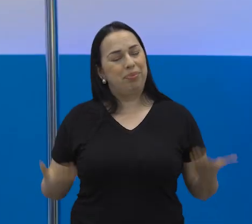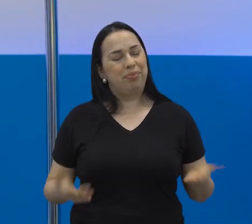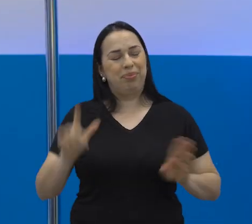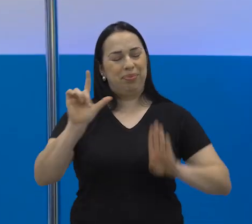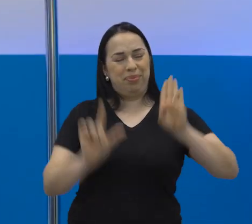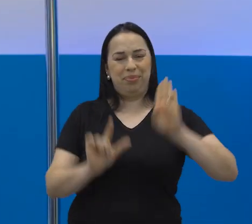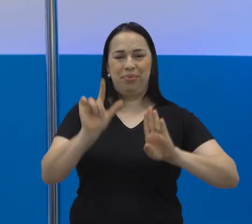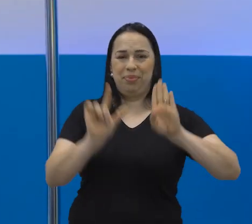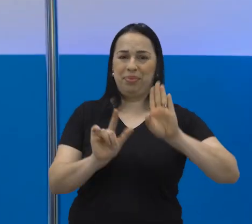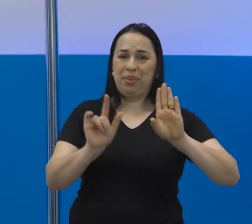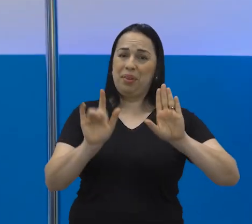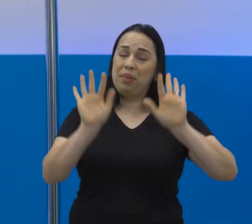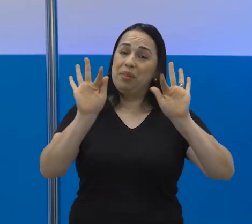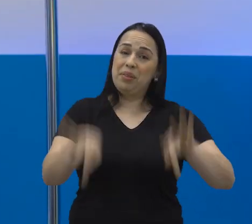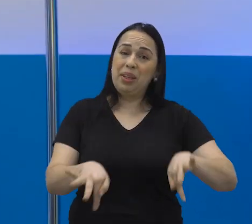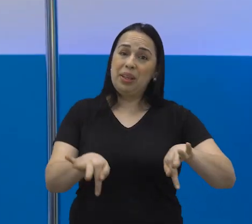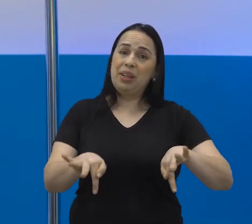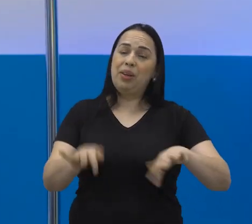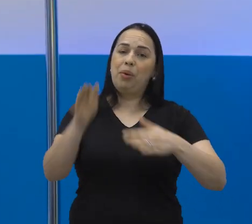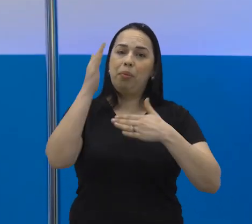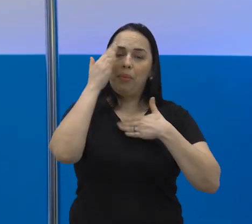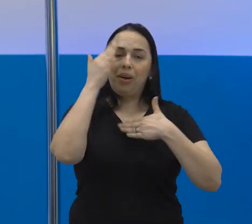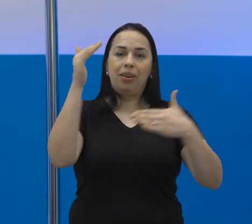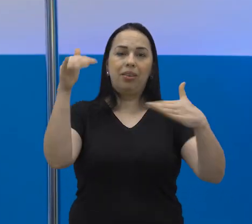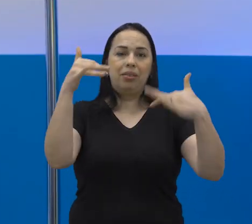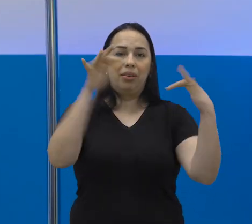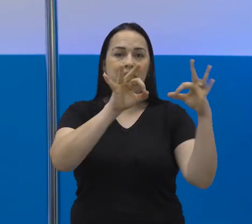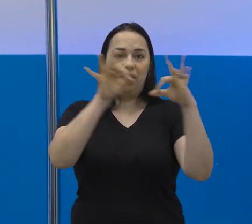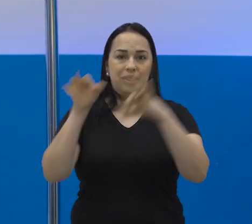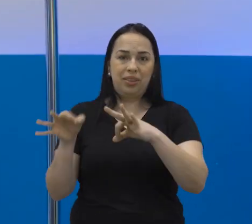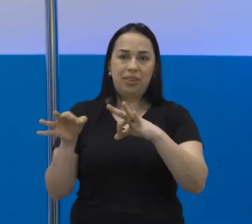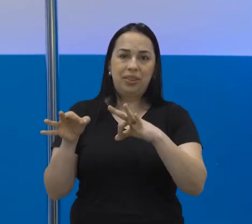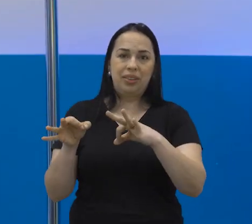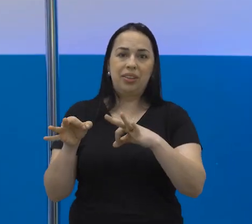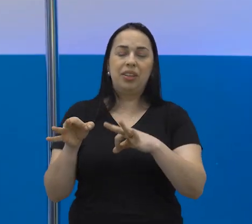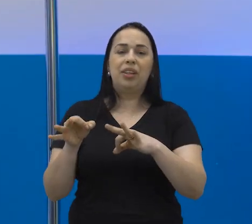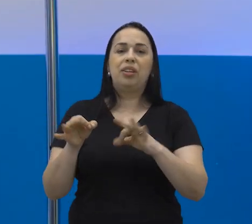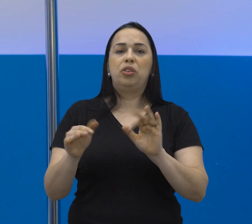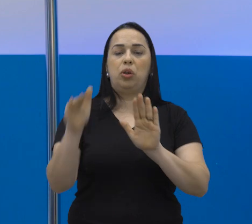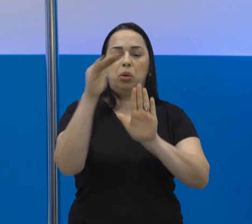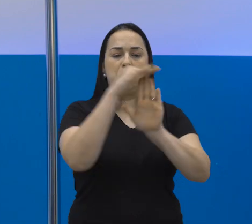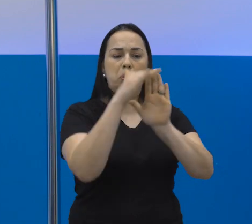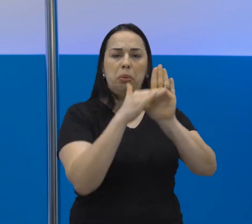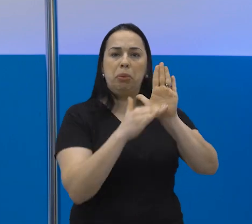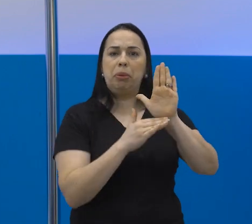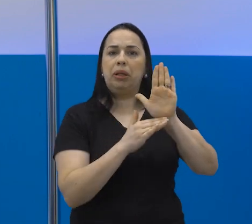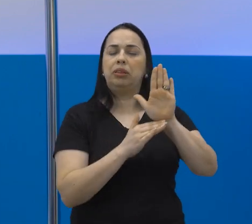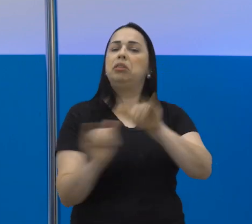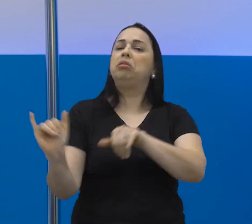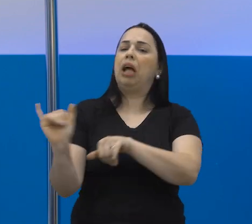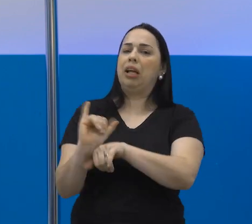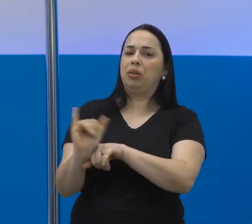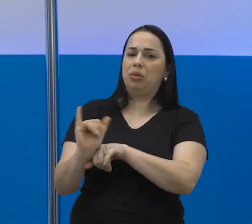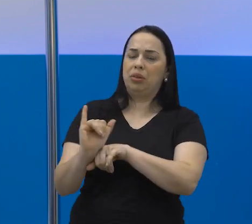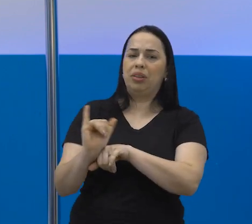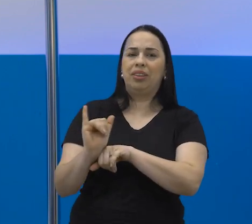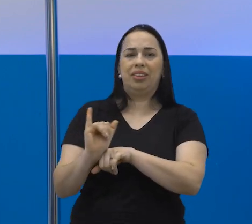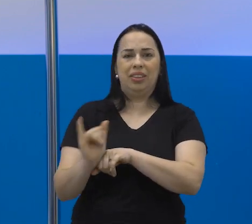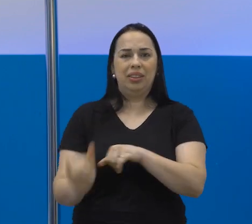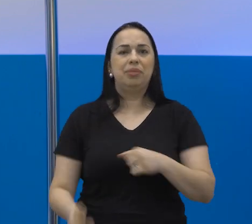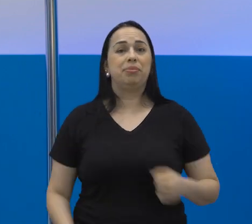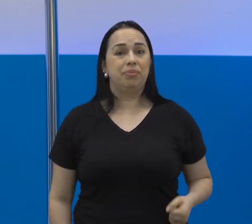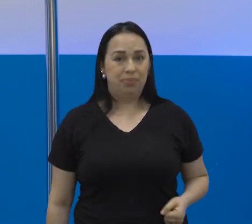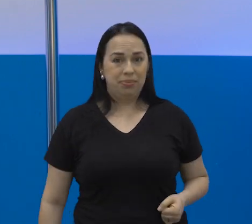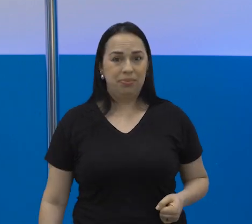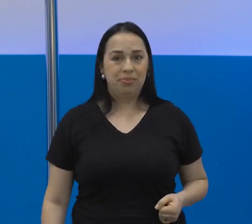E o Boletim Legislativo de hoje fica por aqui. Agradeço muito a sua companhia. Toda a nossa programação está disponível no nosso canal do YouTube TV